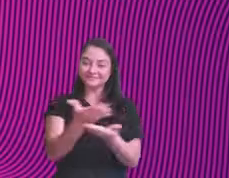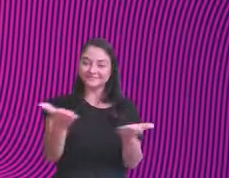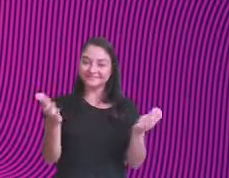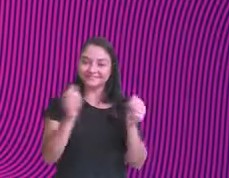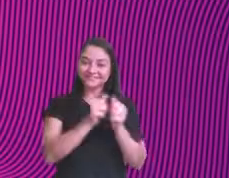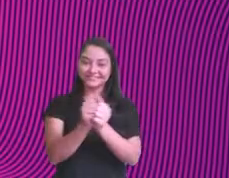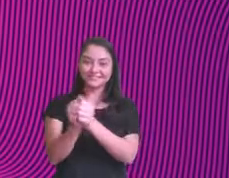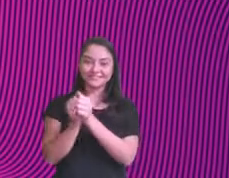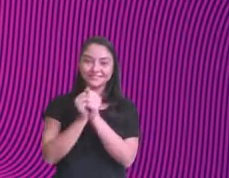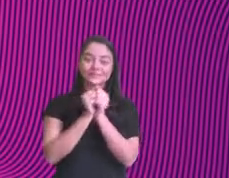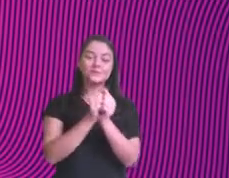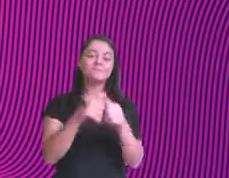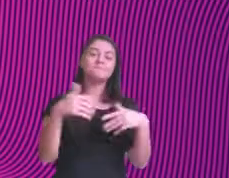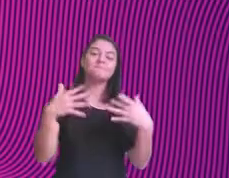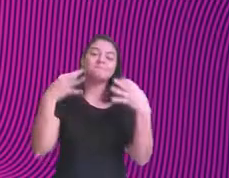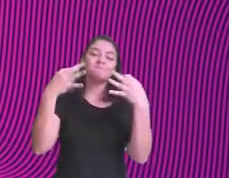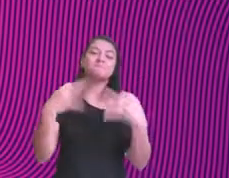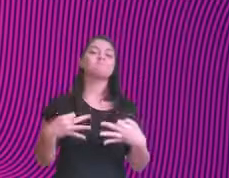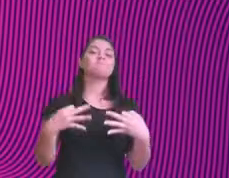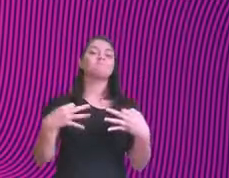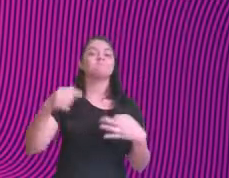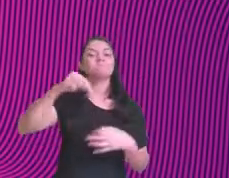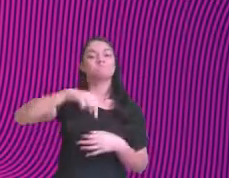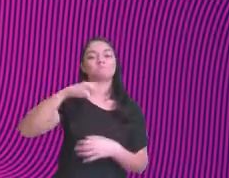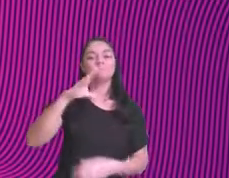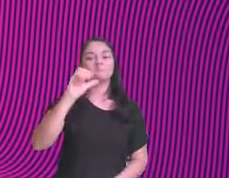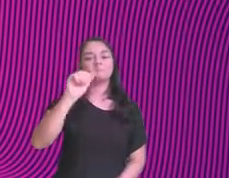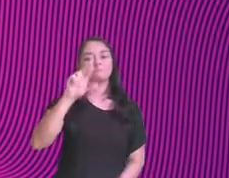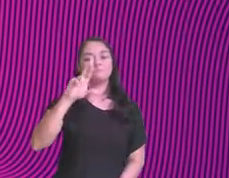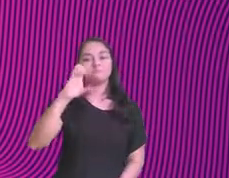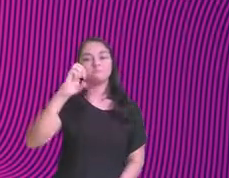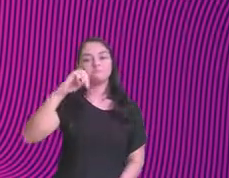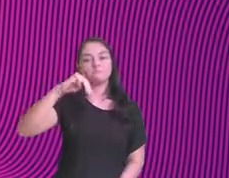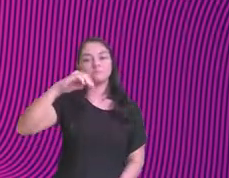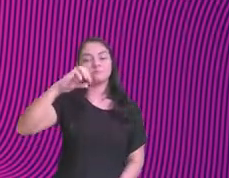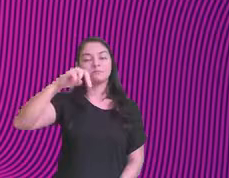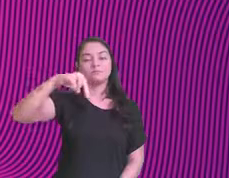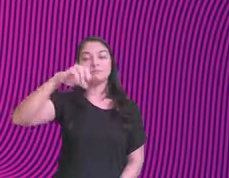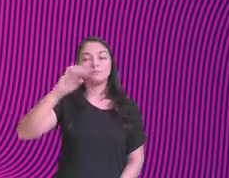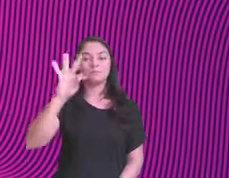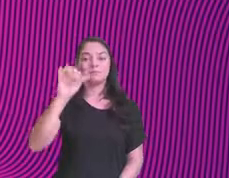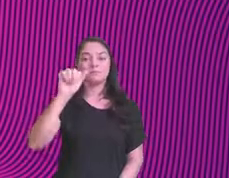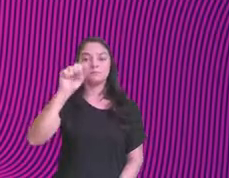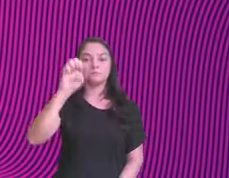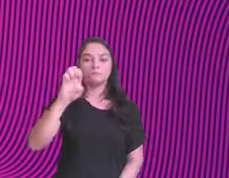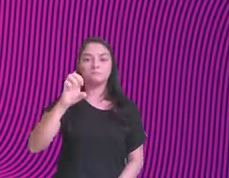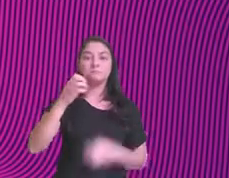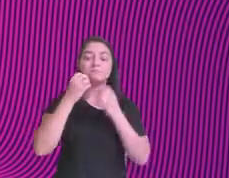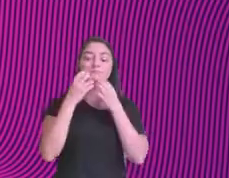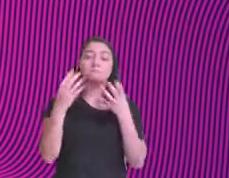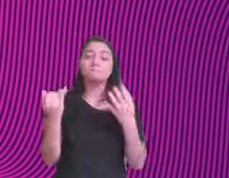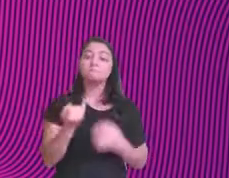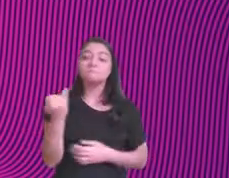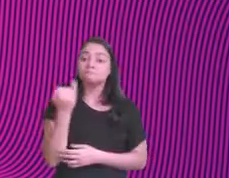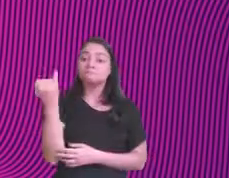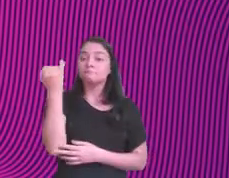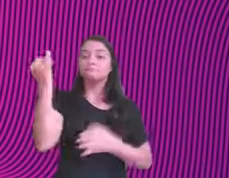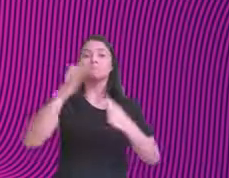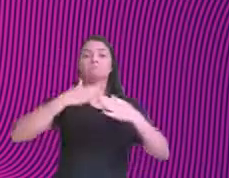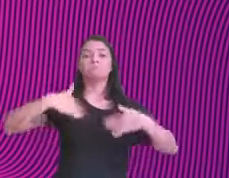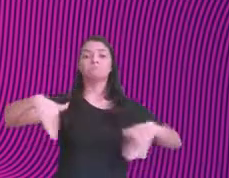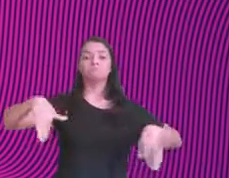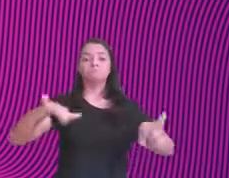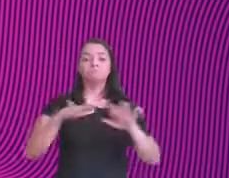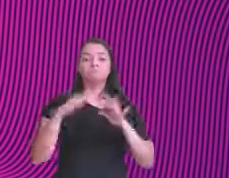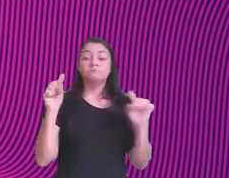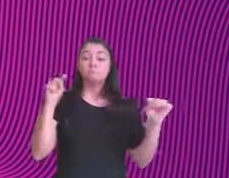realmente o Centro de Carcinomatose e os pacientes tratados com hipertermoquimioterapia, elas sempre trazem um